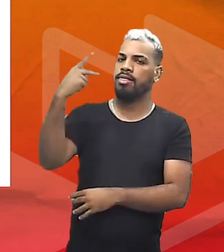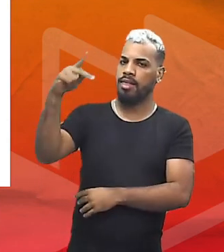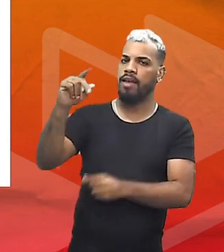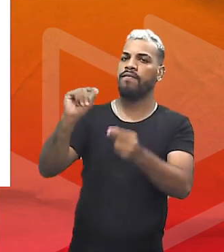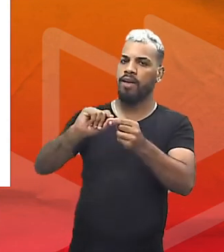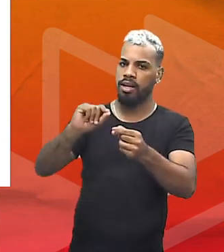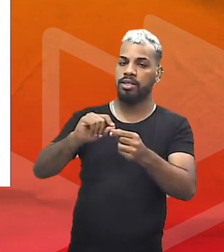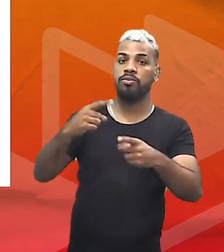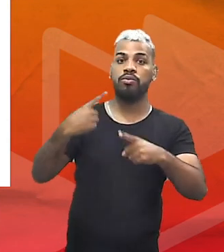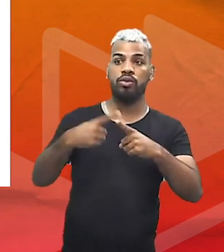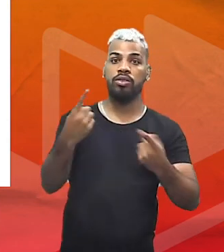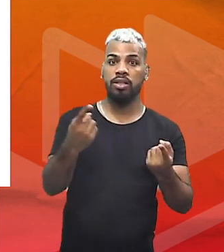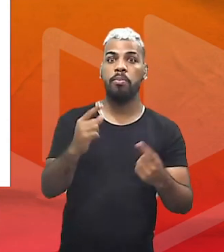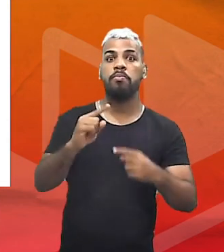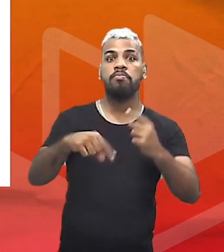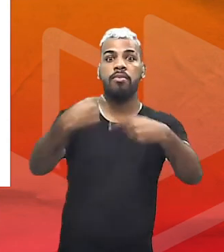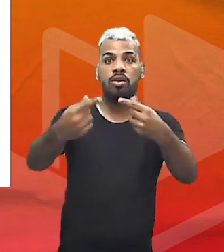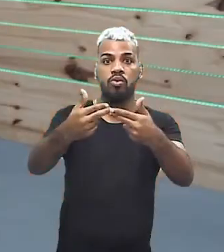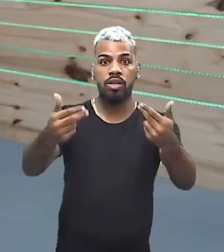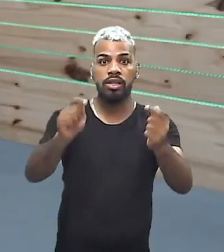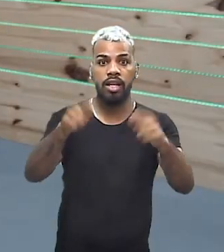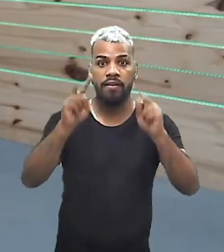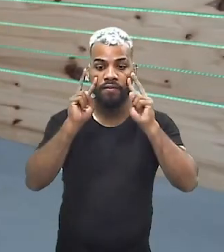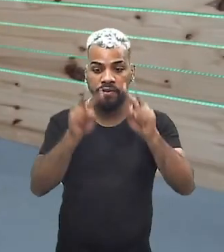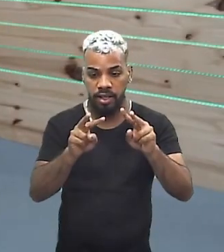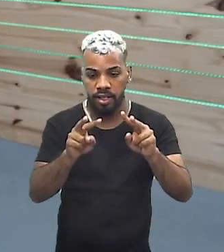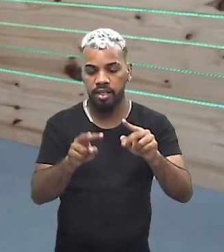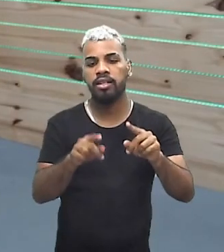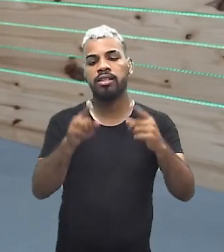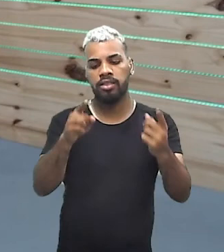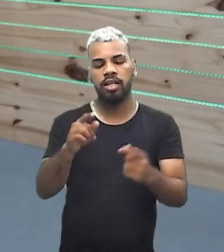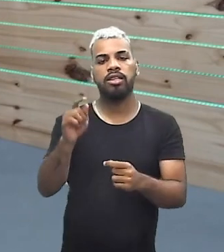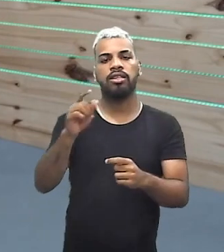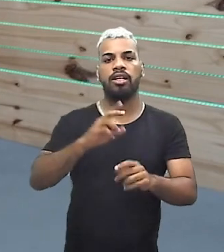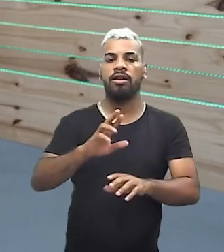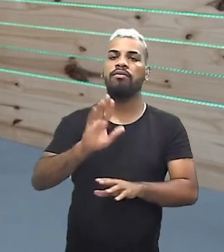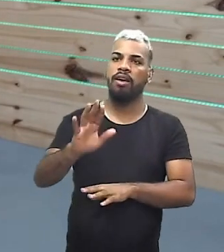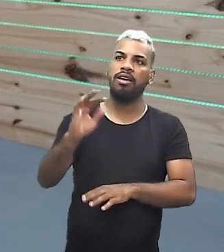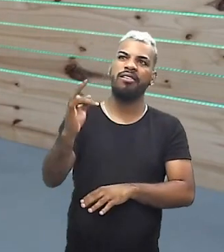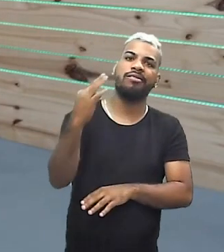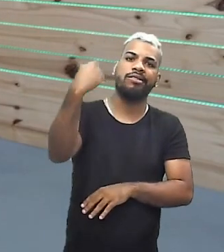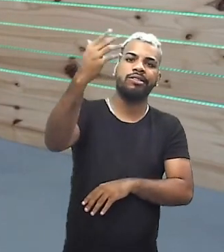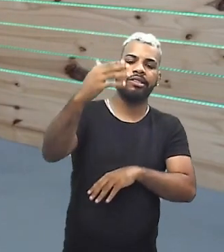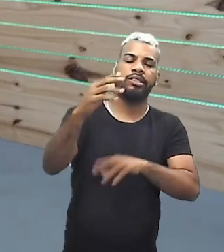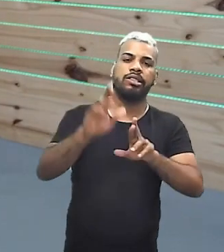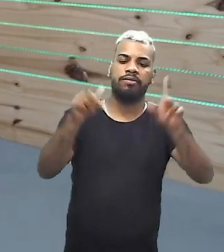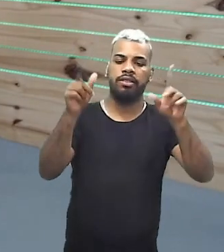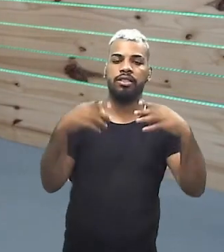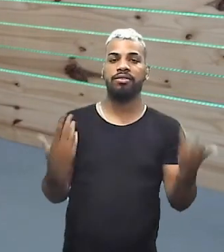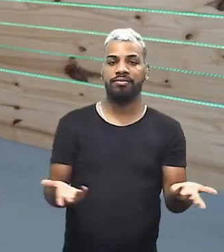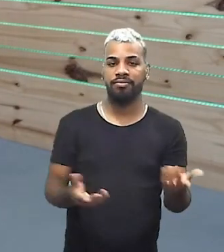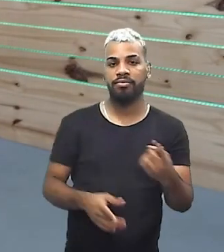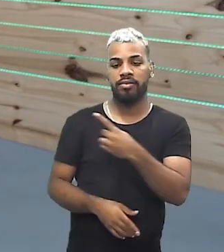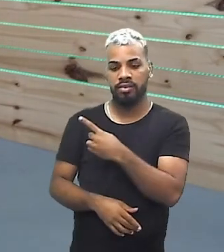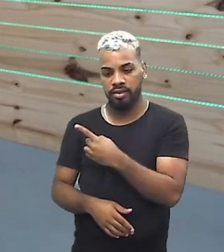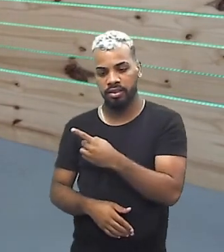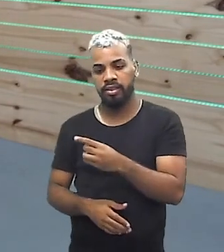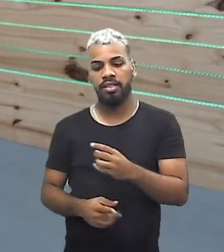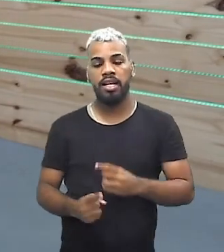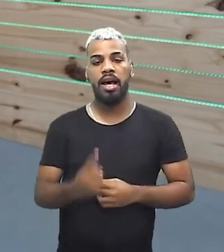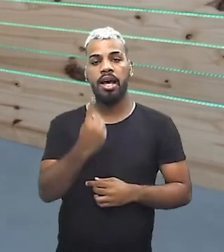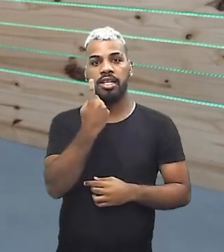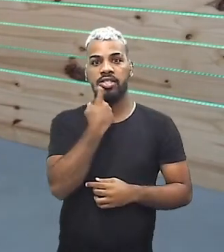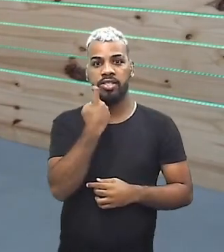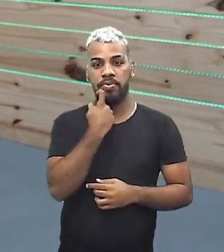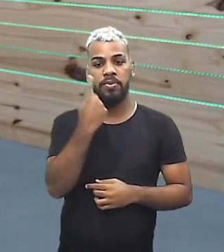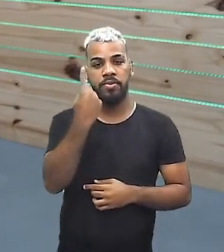Porque quanto mais coisa dá pra gente ver vocês vão ver que faz muita diferença lá na frente tá E com isso a gente fecha a nossa primeira sexta-feira